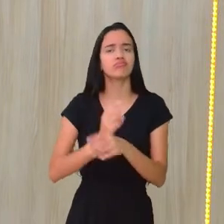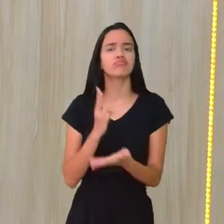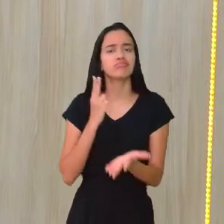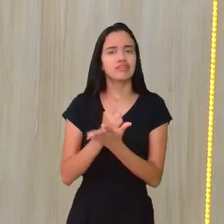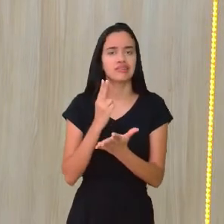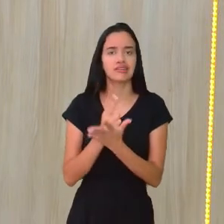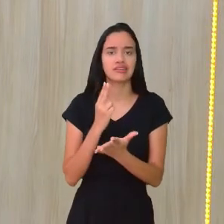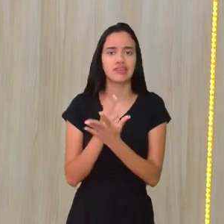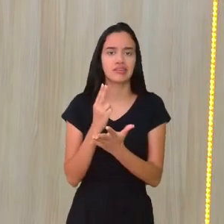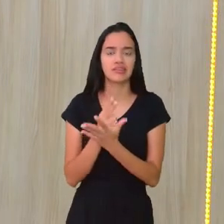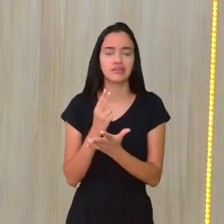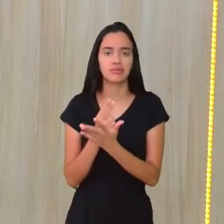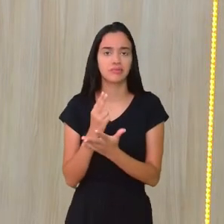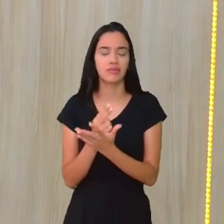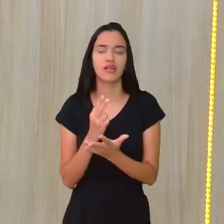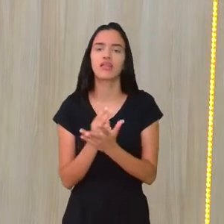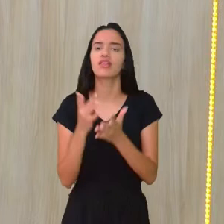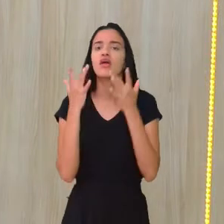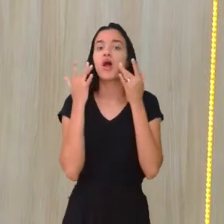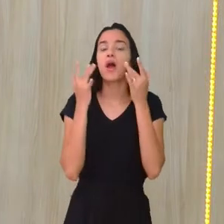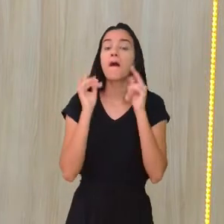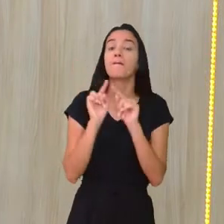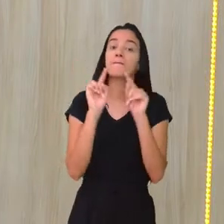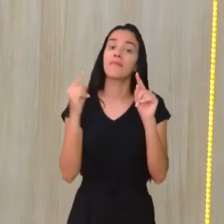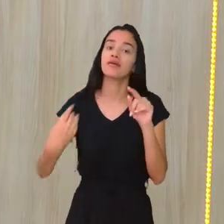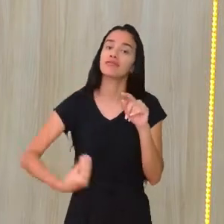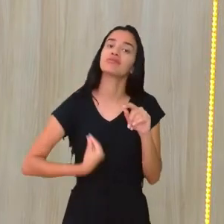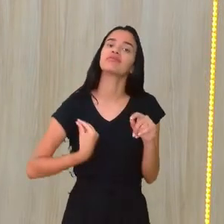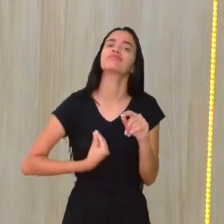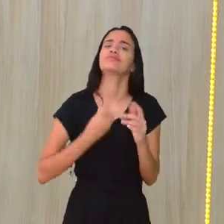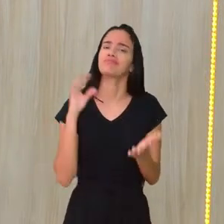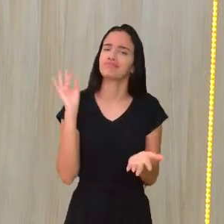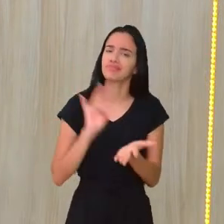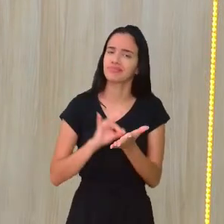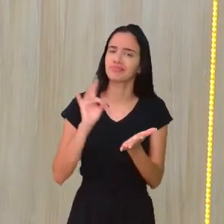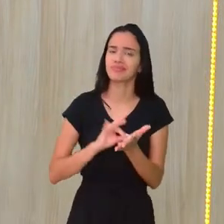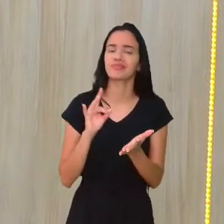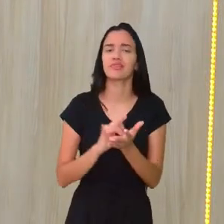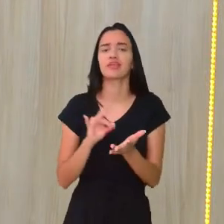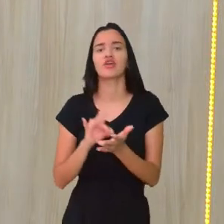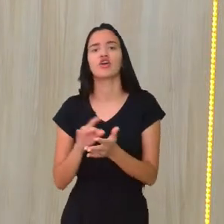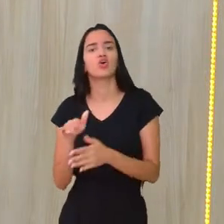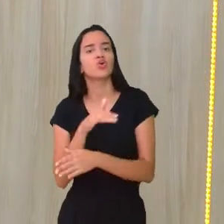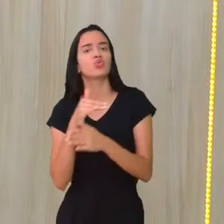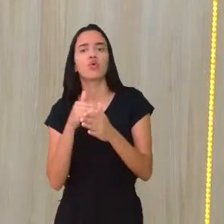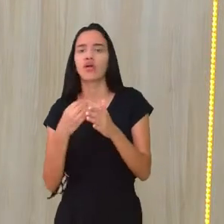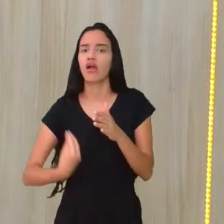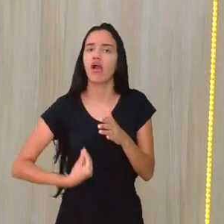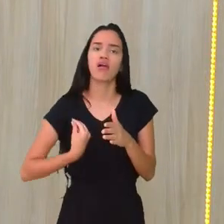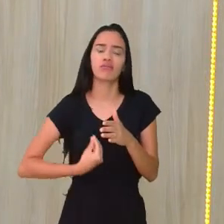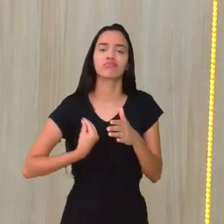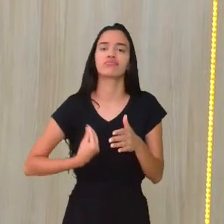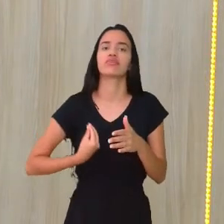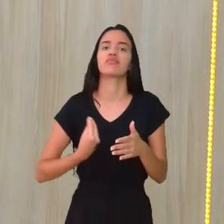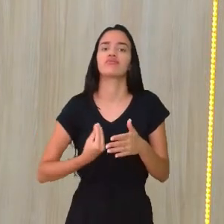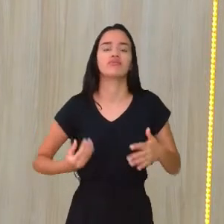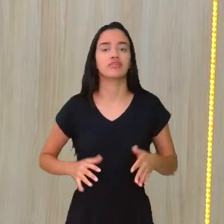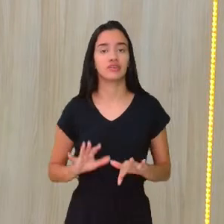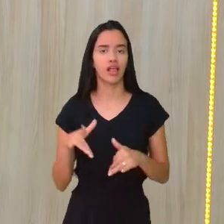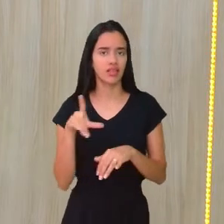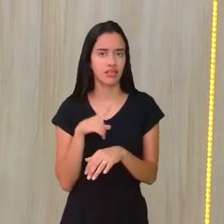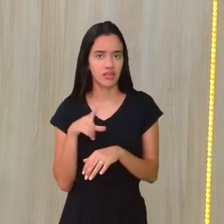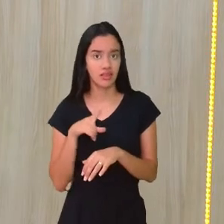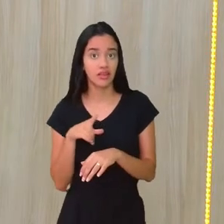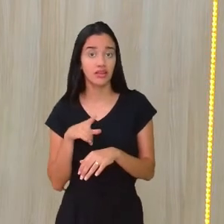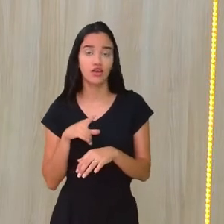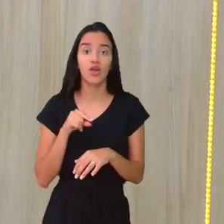é? Não encenando, mas vivenciando mesmo tudo que a vida nos proporciona.